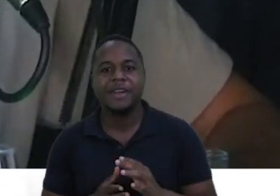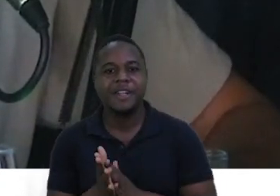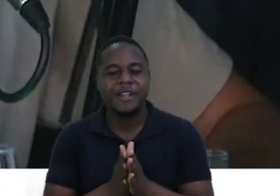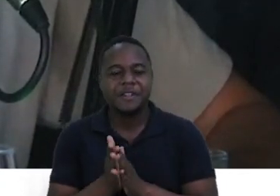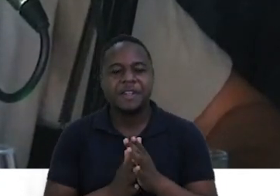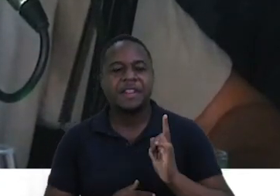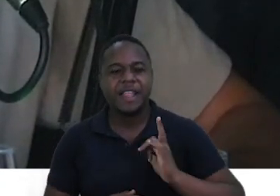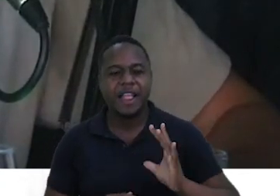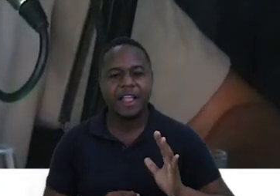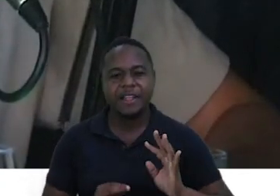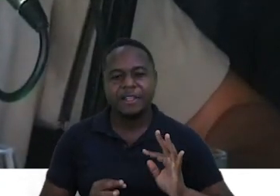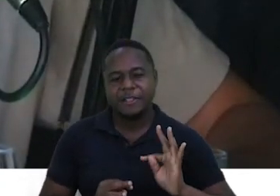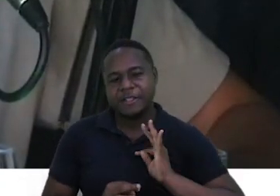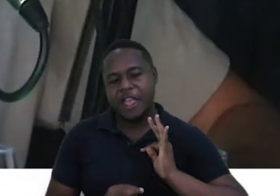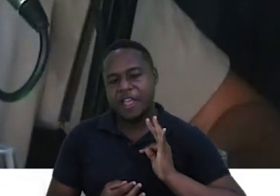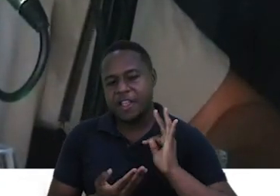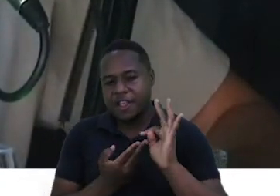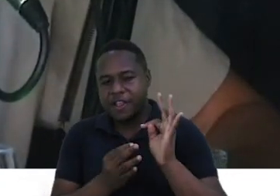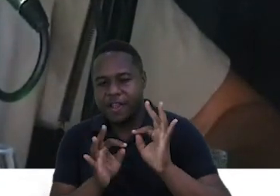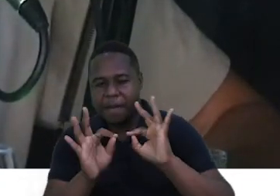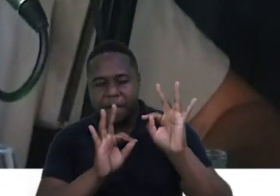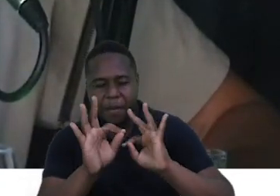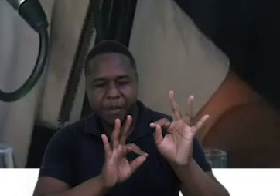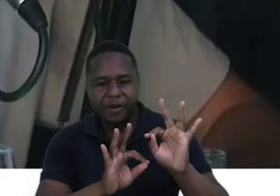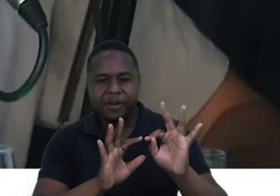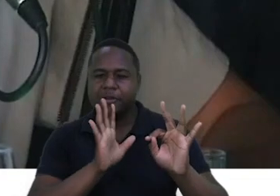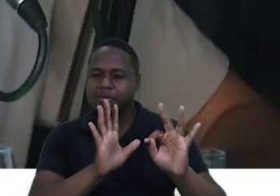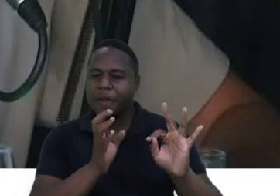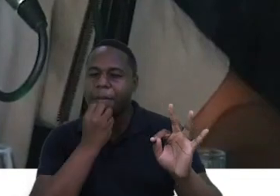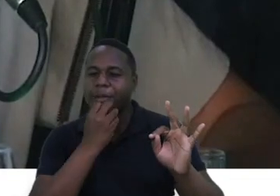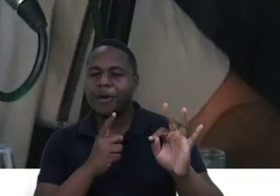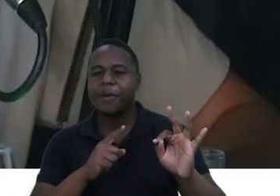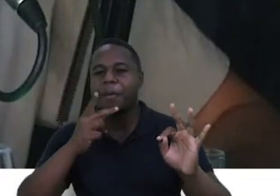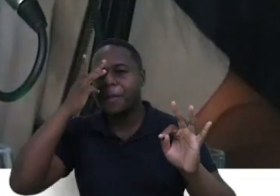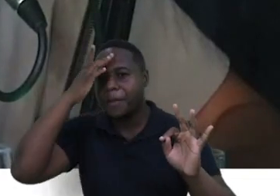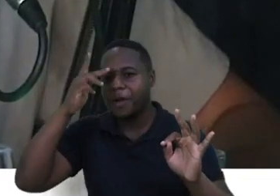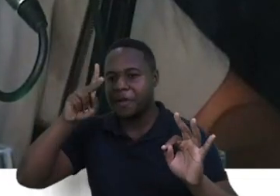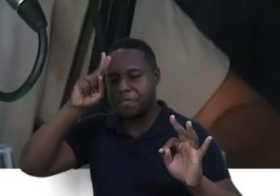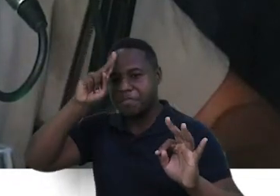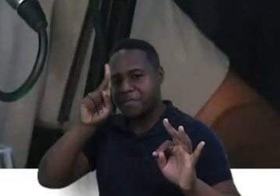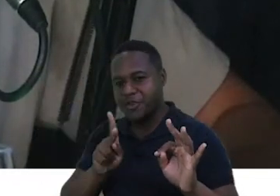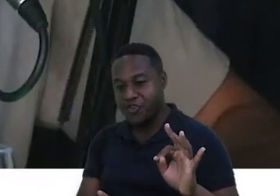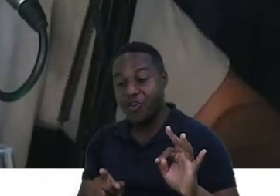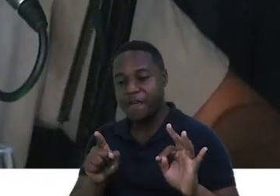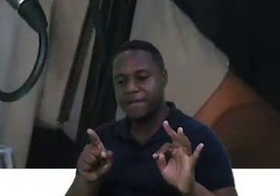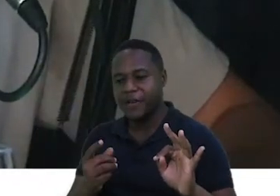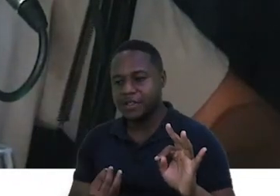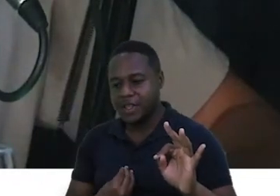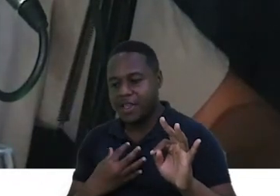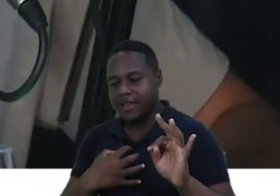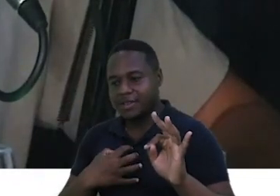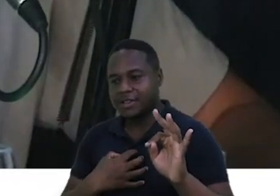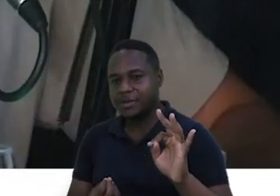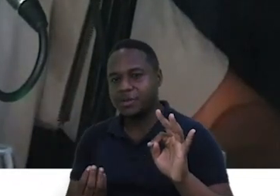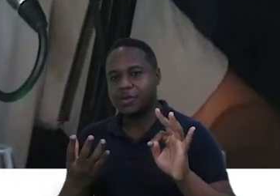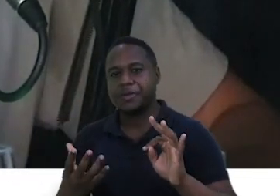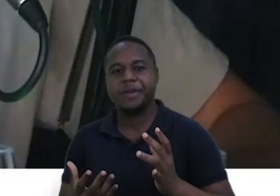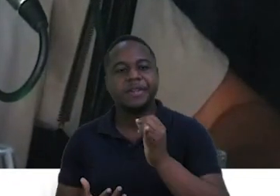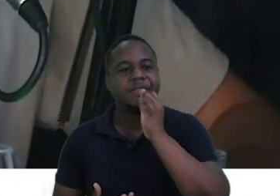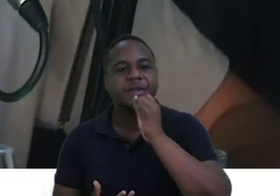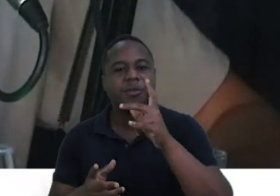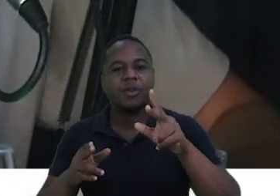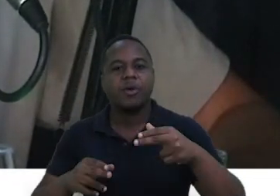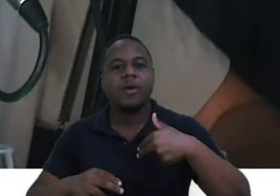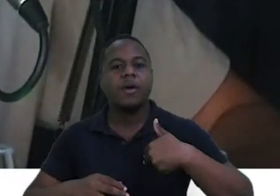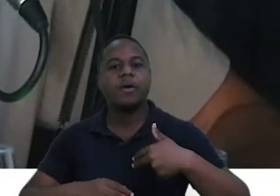fogo também, né? Porque aí vai para essa técnica que é quase clássico, né? Sim. A estrutura de um balé,